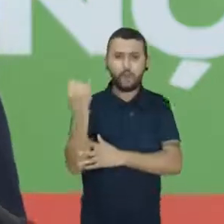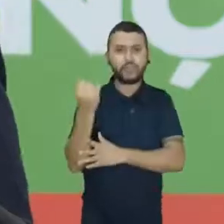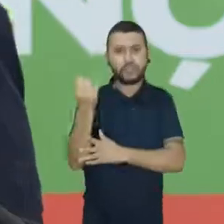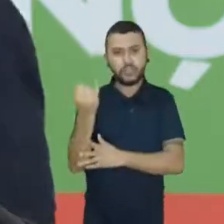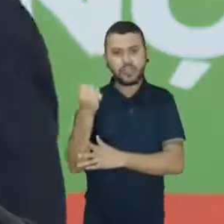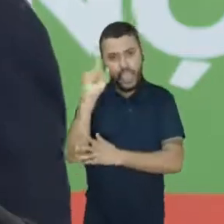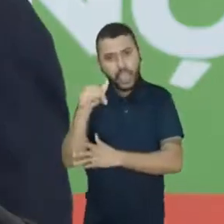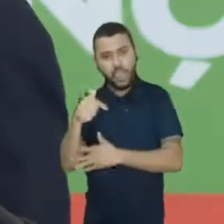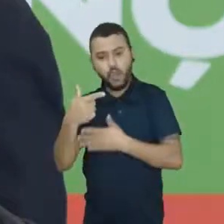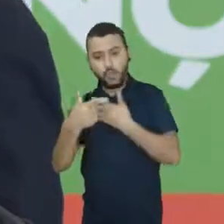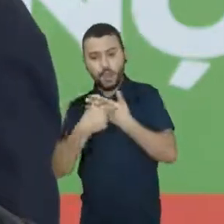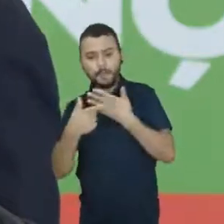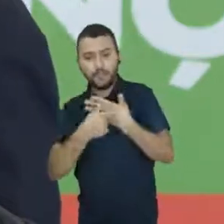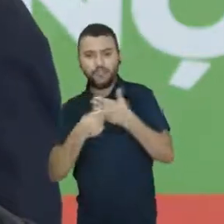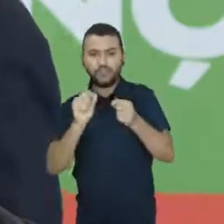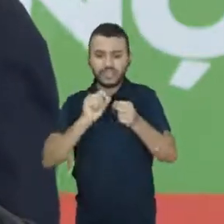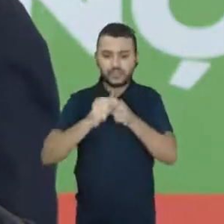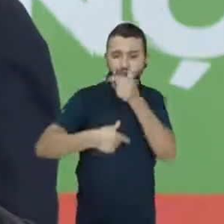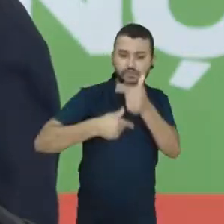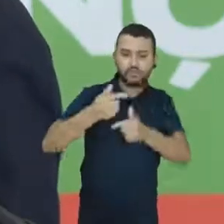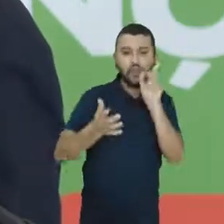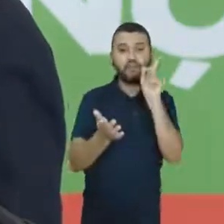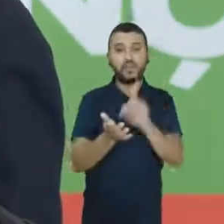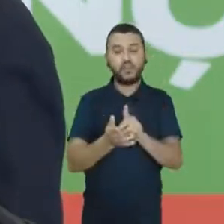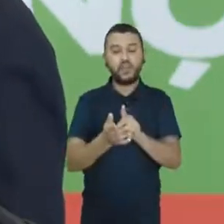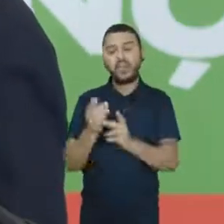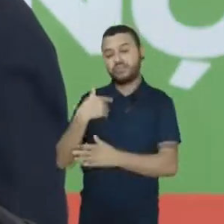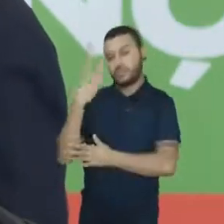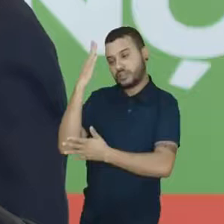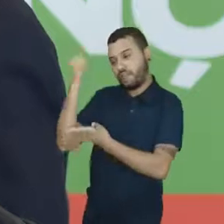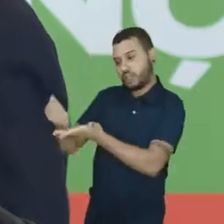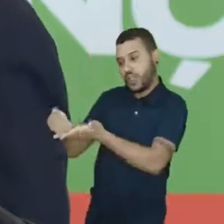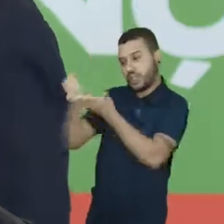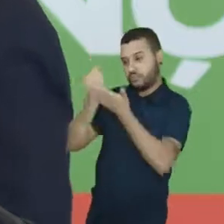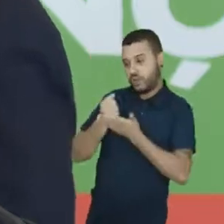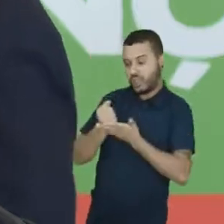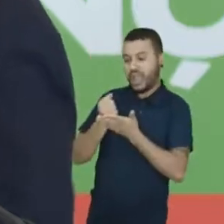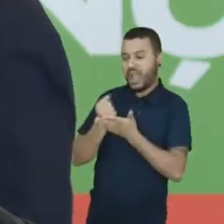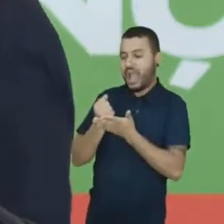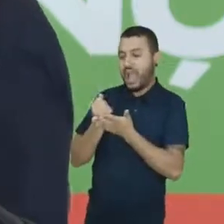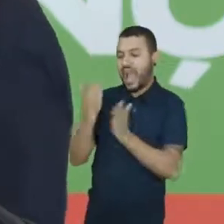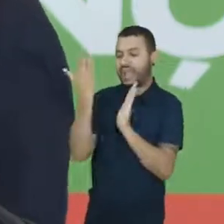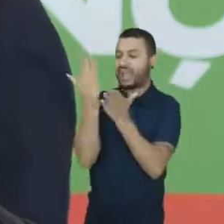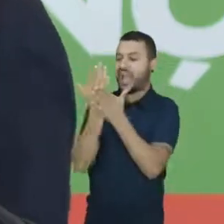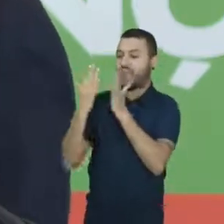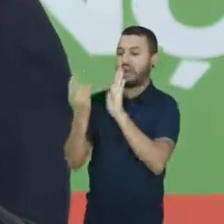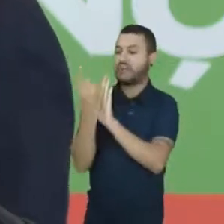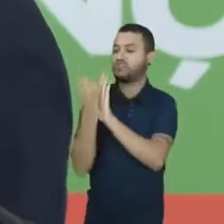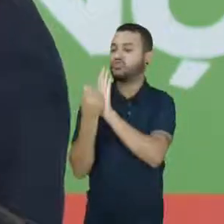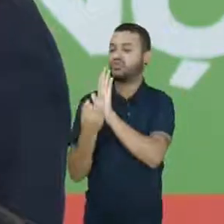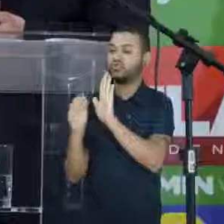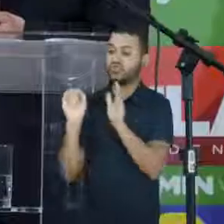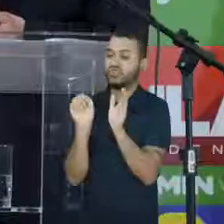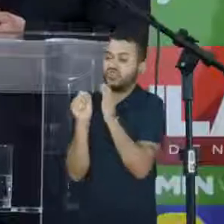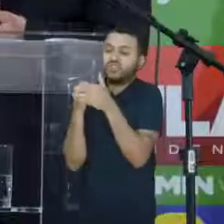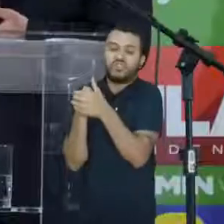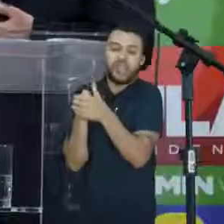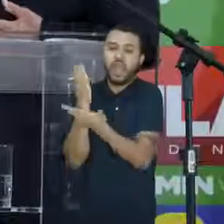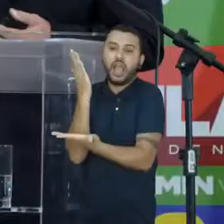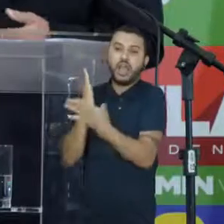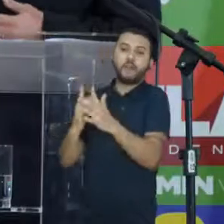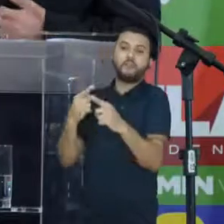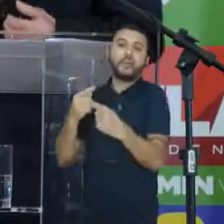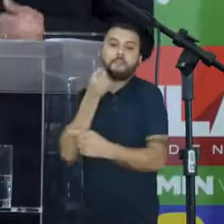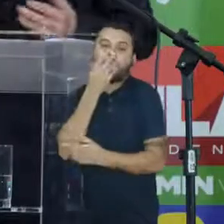que você vai me ajudar a gente quebrar um tal de orçamento secreto, porque se fosse bom para a sociedade, não precisaria ser secreto,